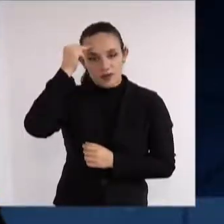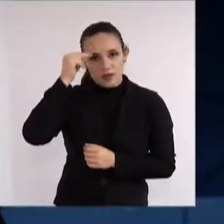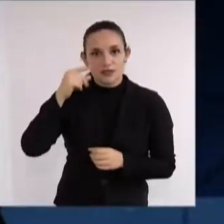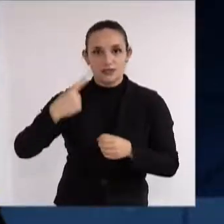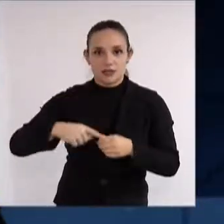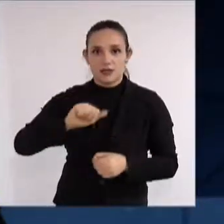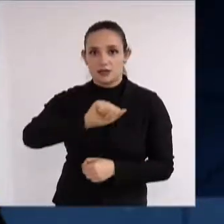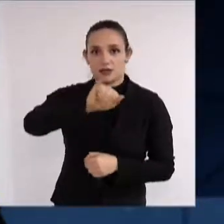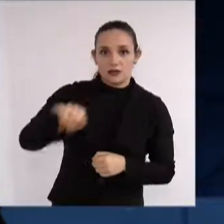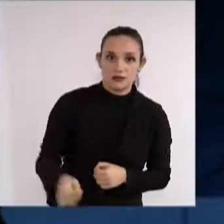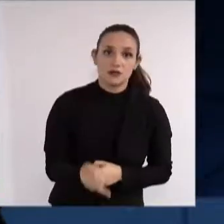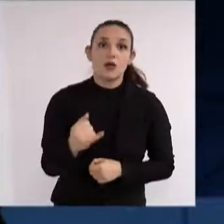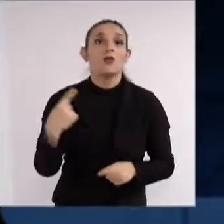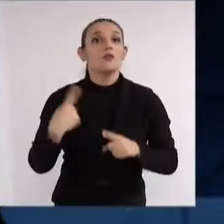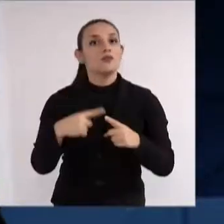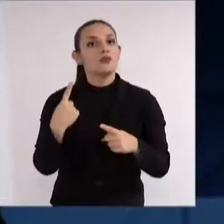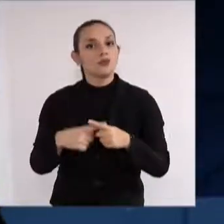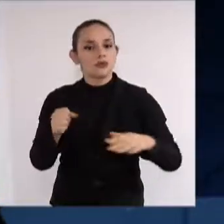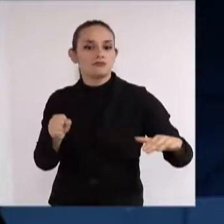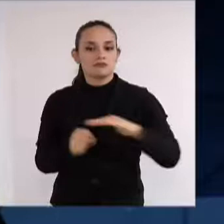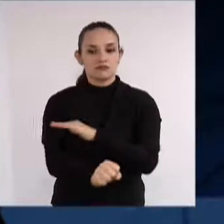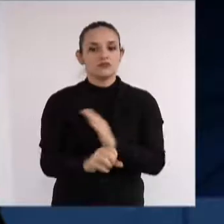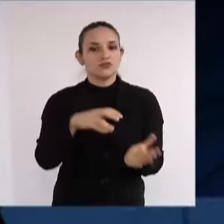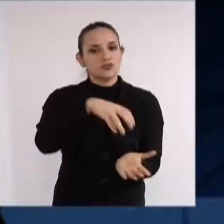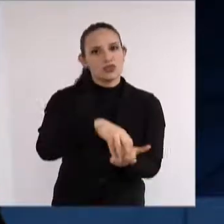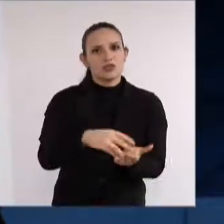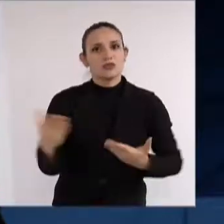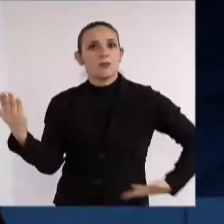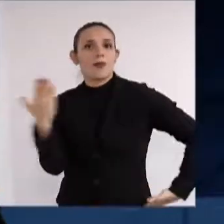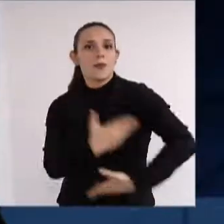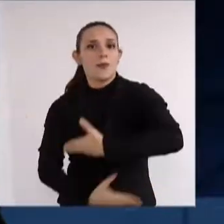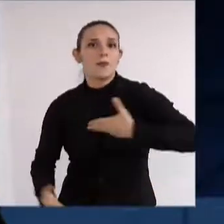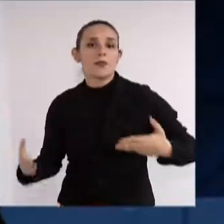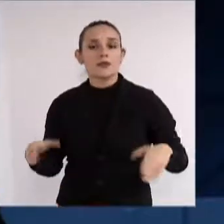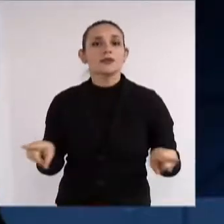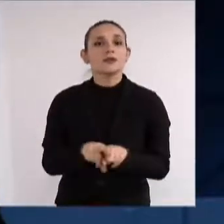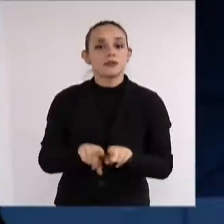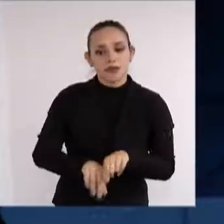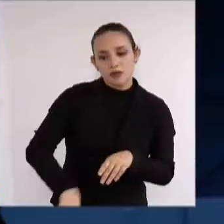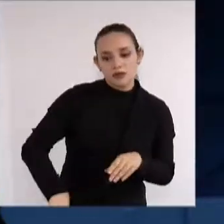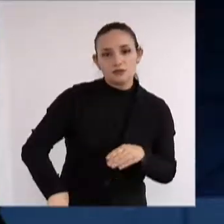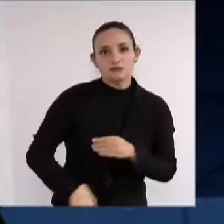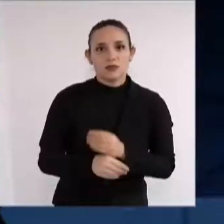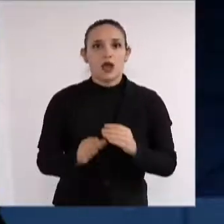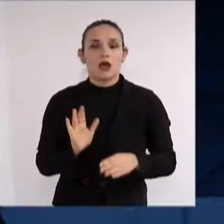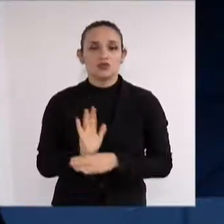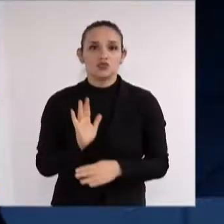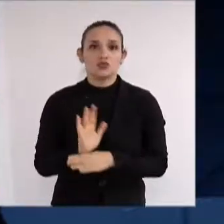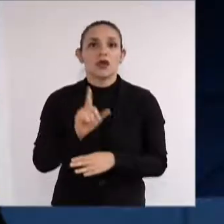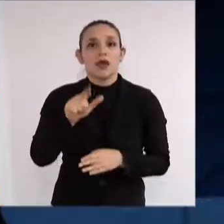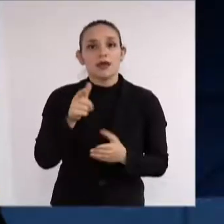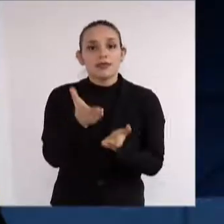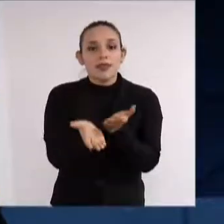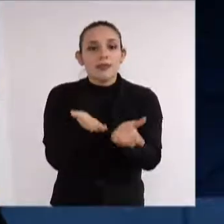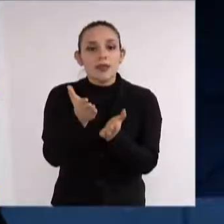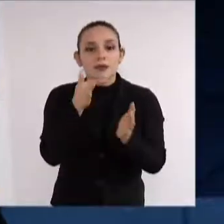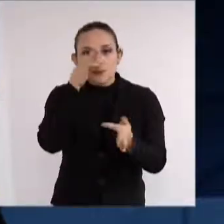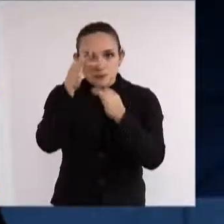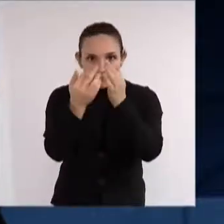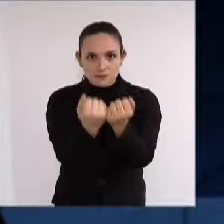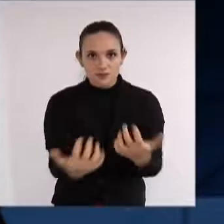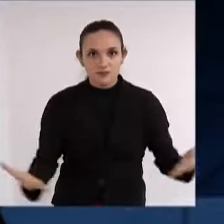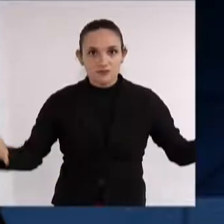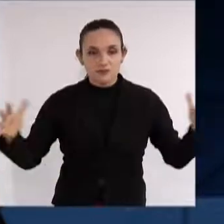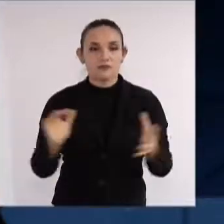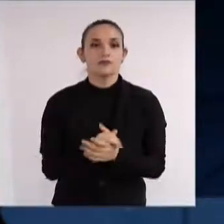João, pela implantação do Centro de Práticas Integrativas e Complementares de Terapia Floral. Requerimento de